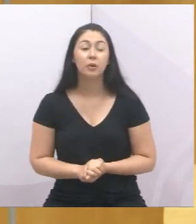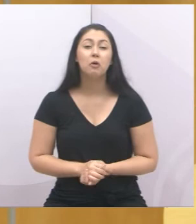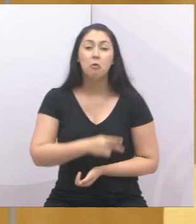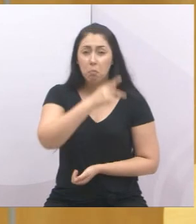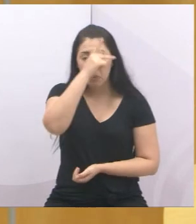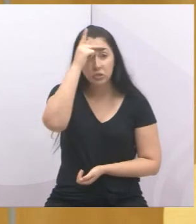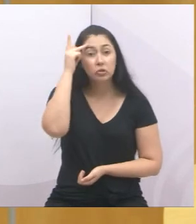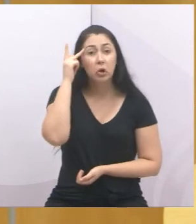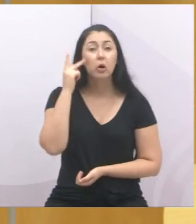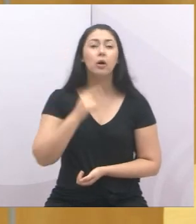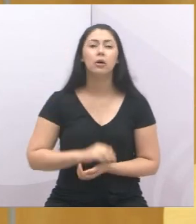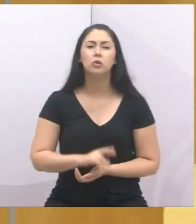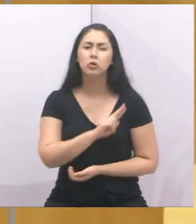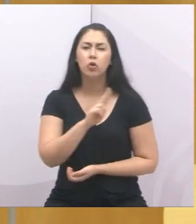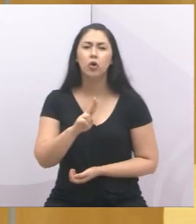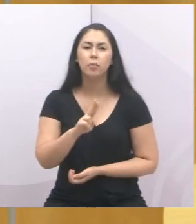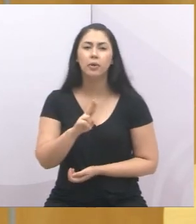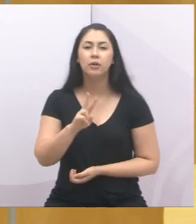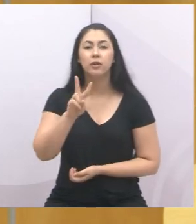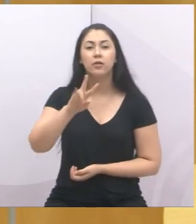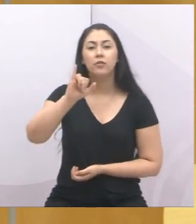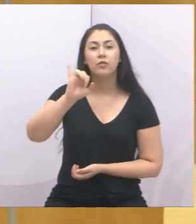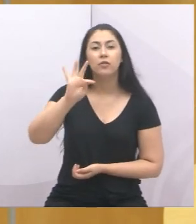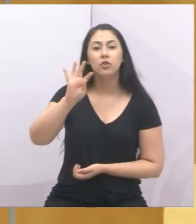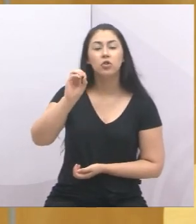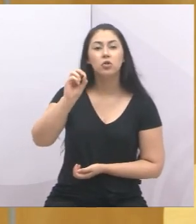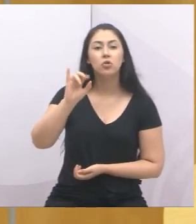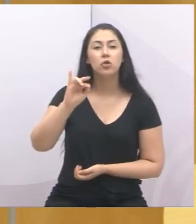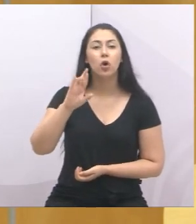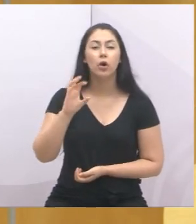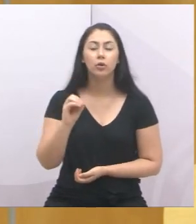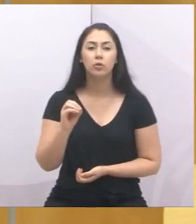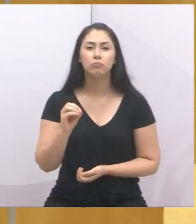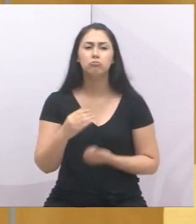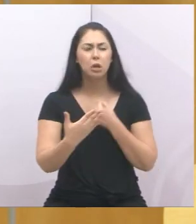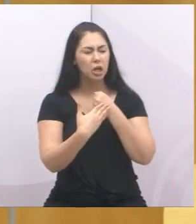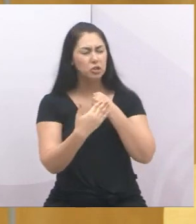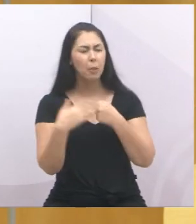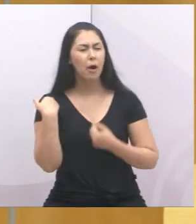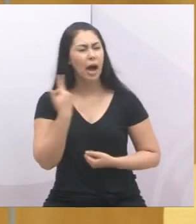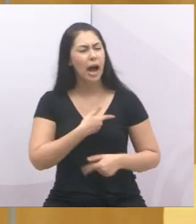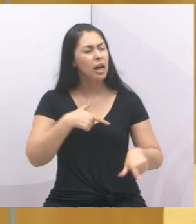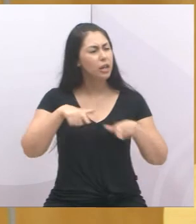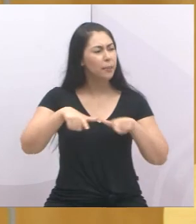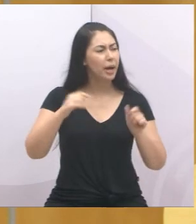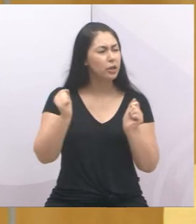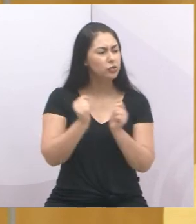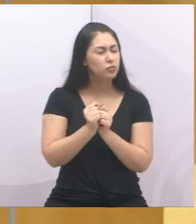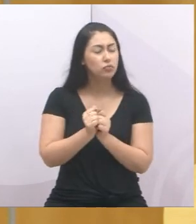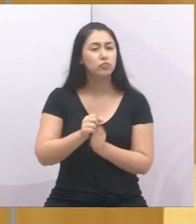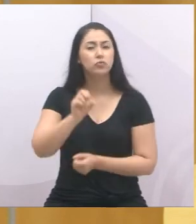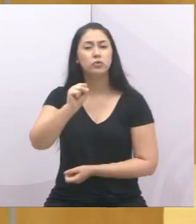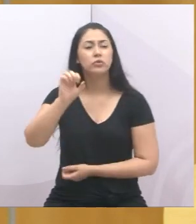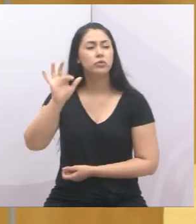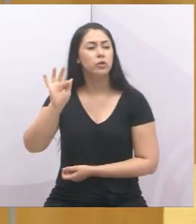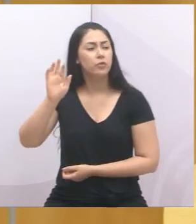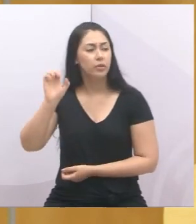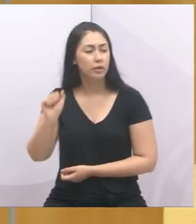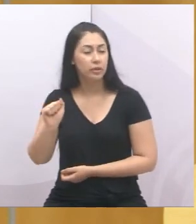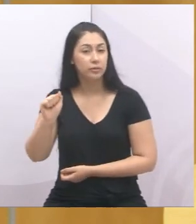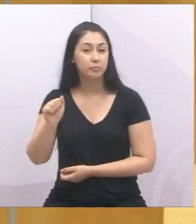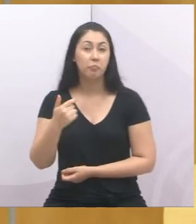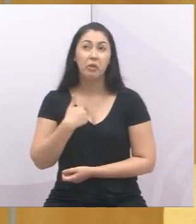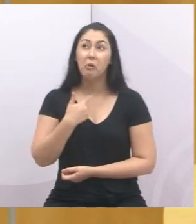pouco vem o Frei Vitório, vamos trabalhar para o São Francisco. Naquela época, eu acho que a primeira cooperativa